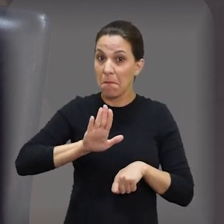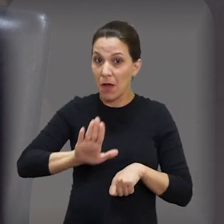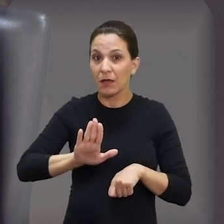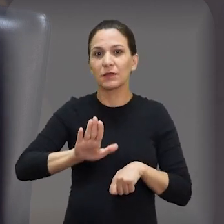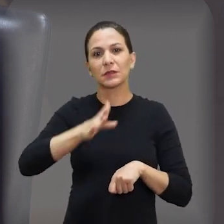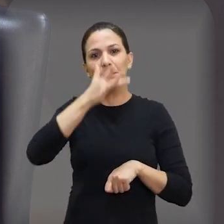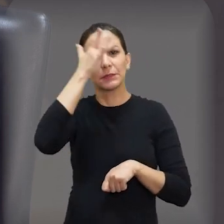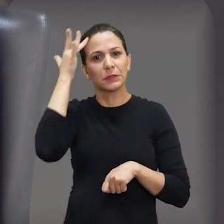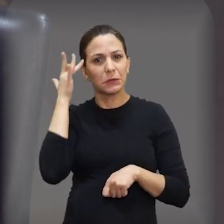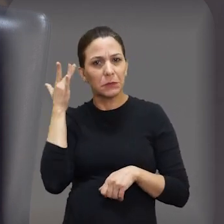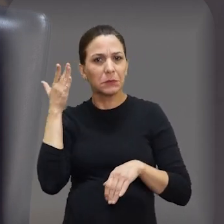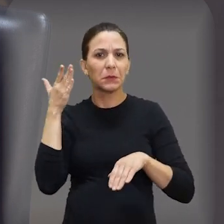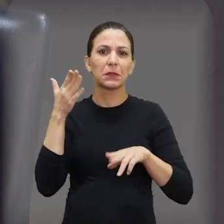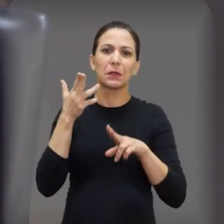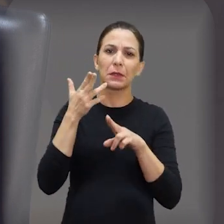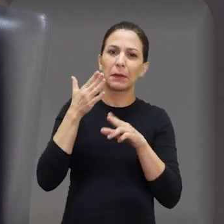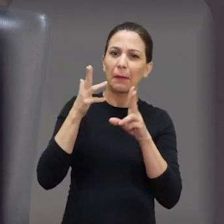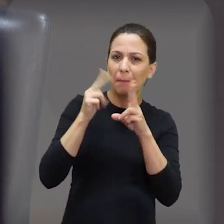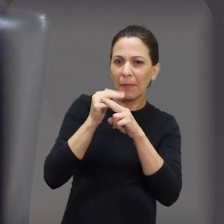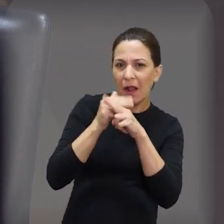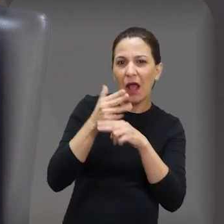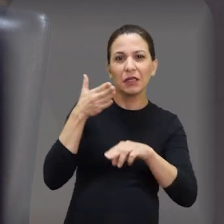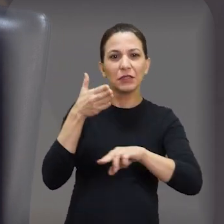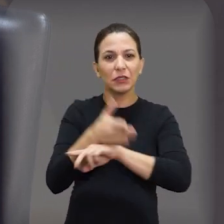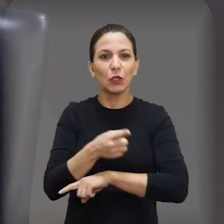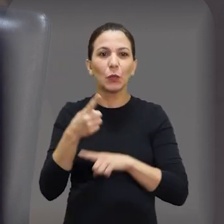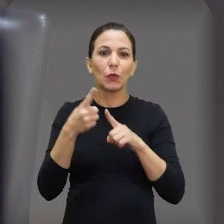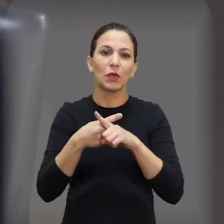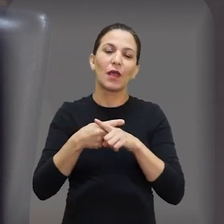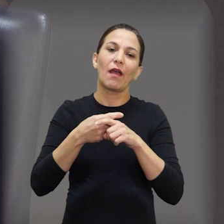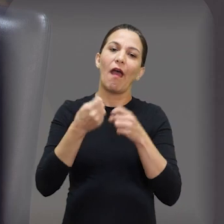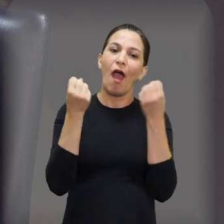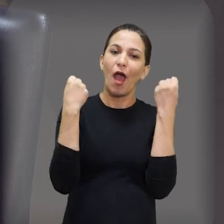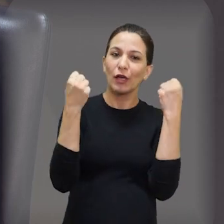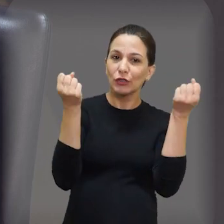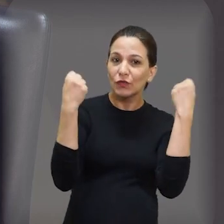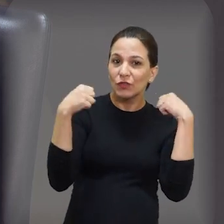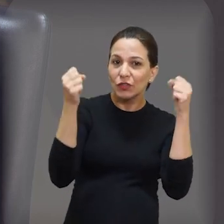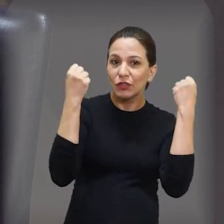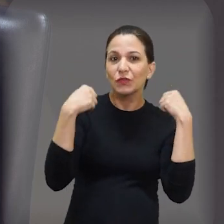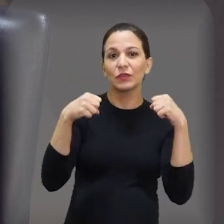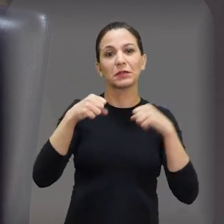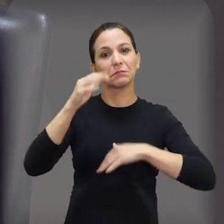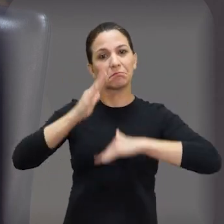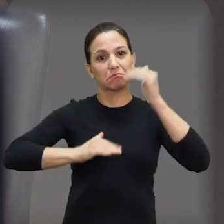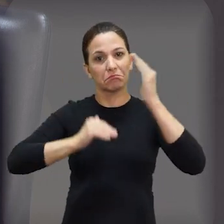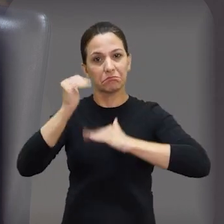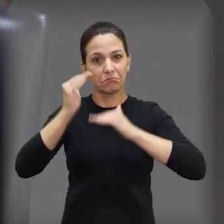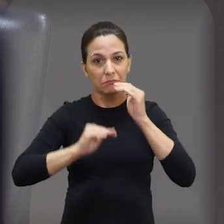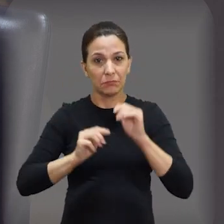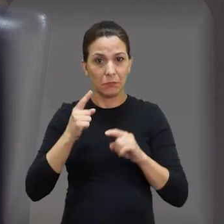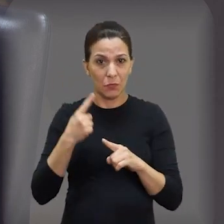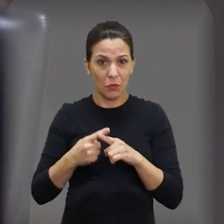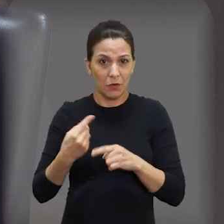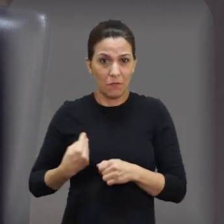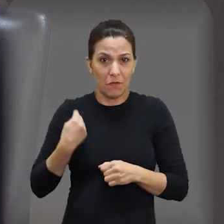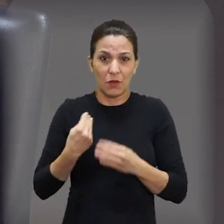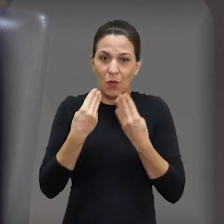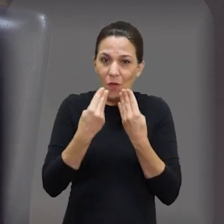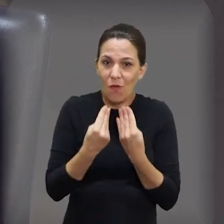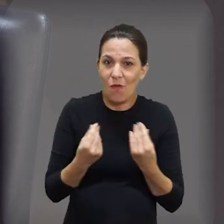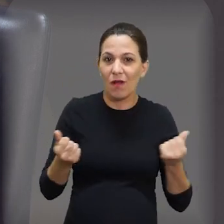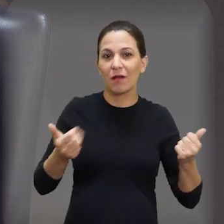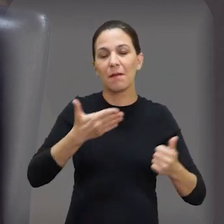né? Mas tem muita gente que também procura como método de exercício, assim, como uma busca